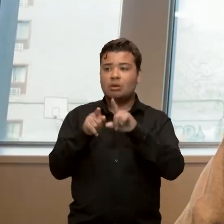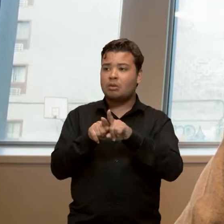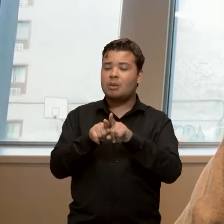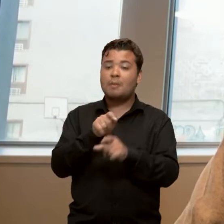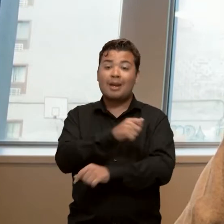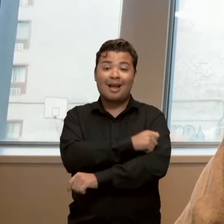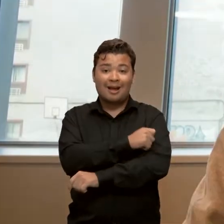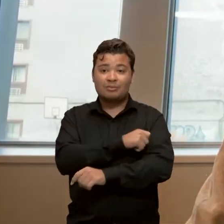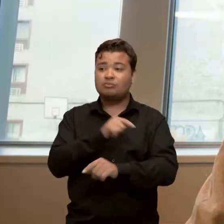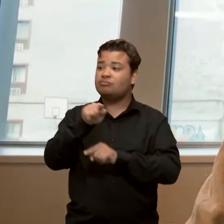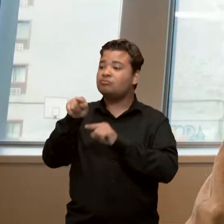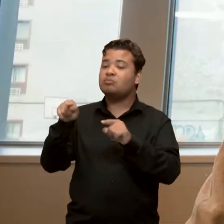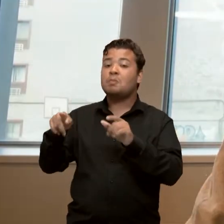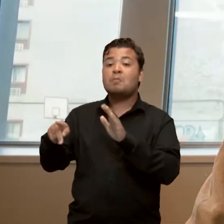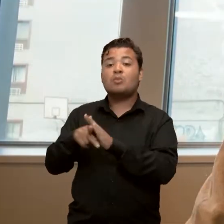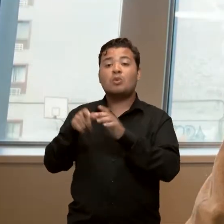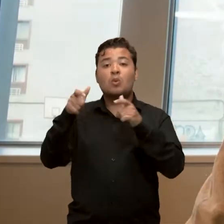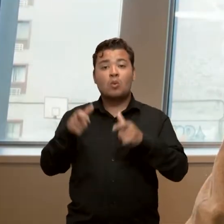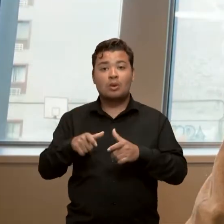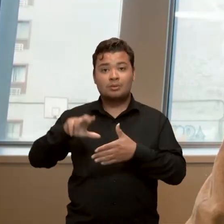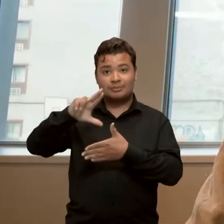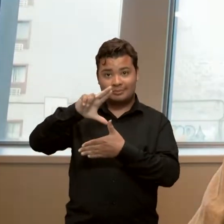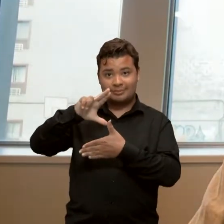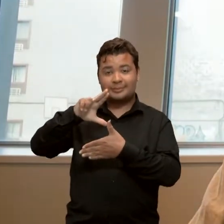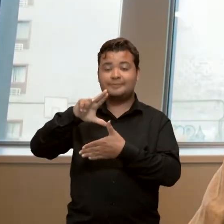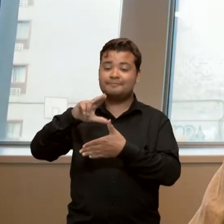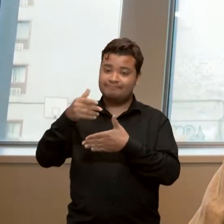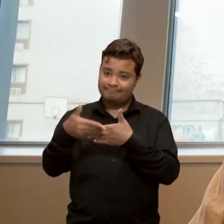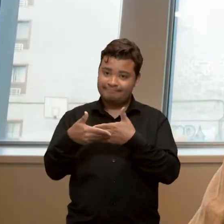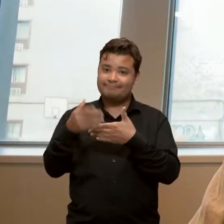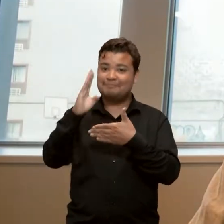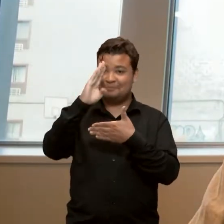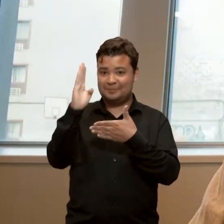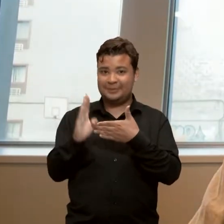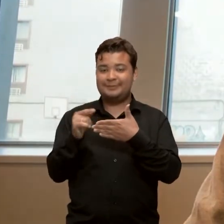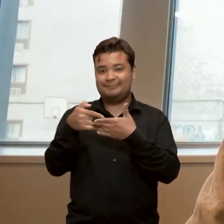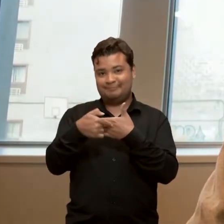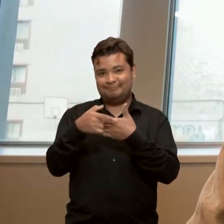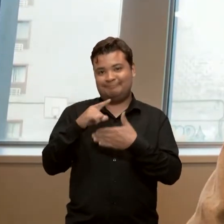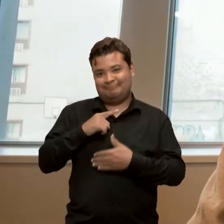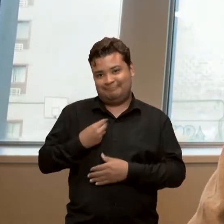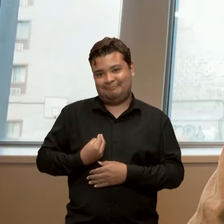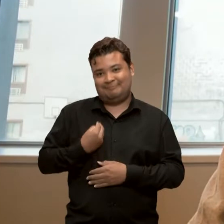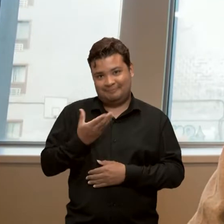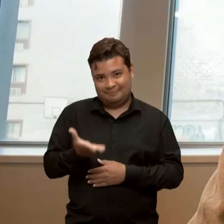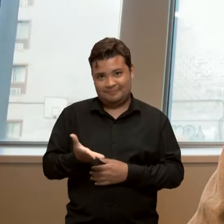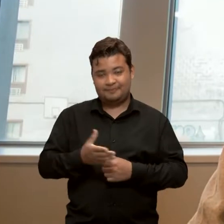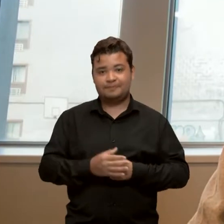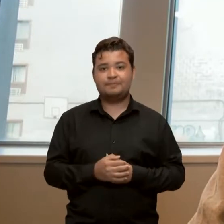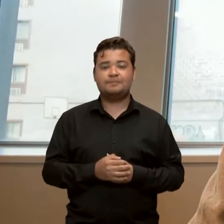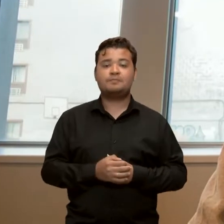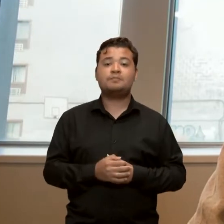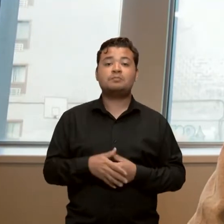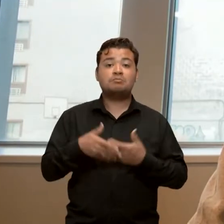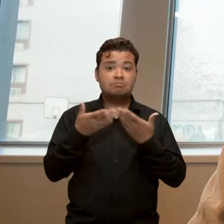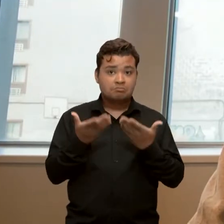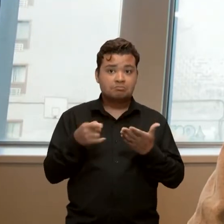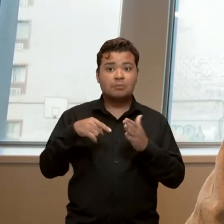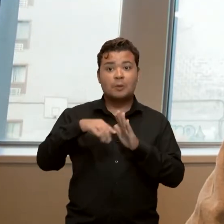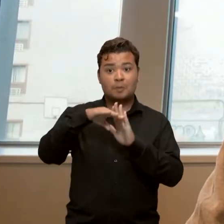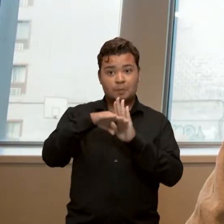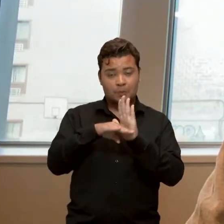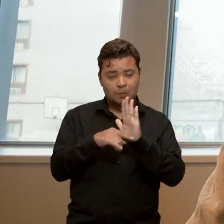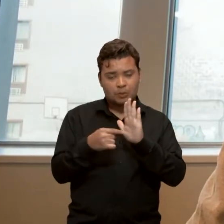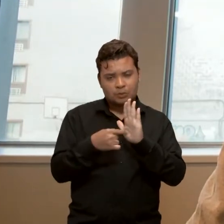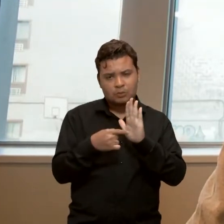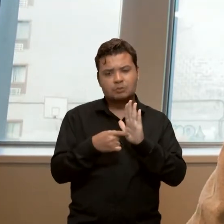da América Latina, na qual o Brasil está incluso. Portanto, é um programa com